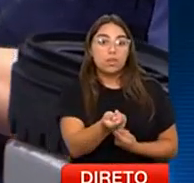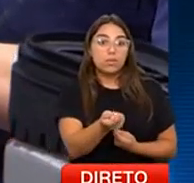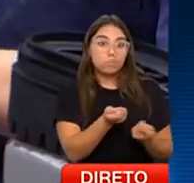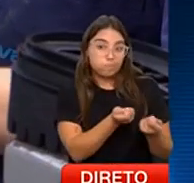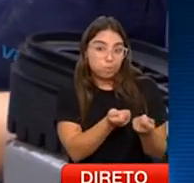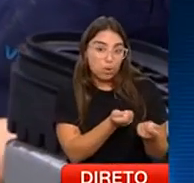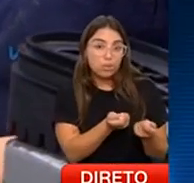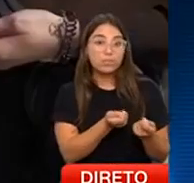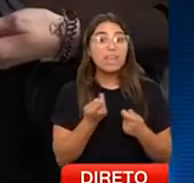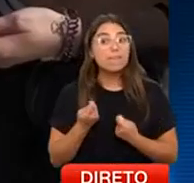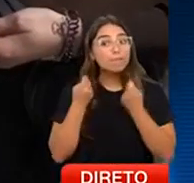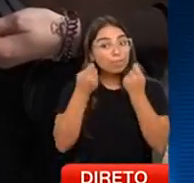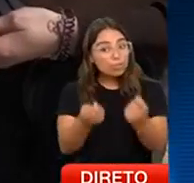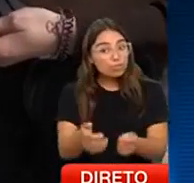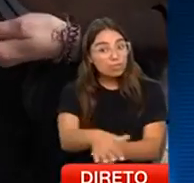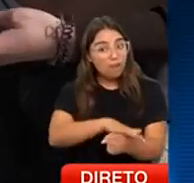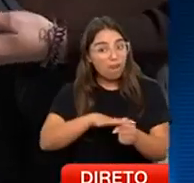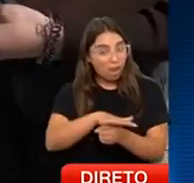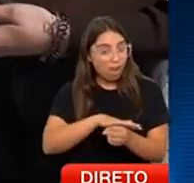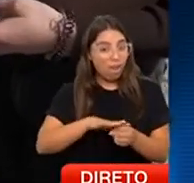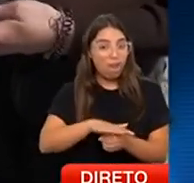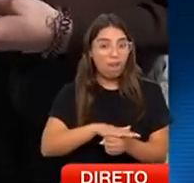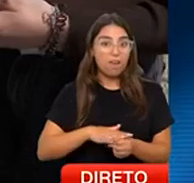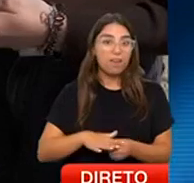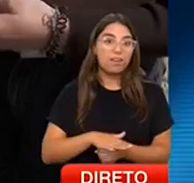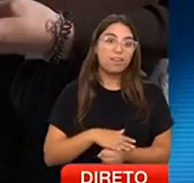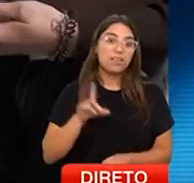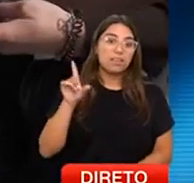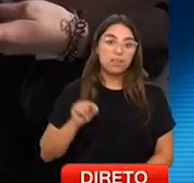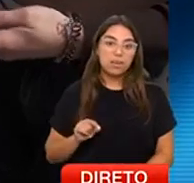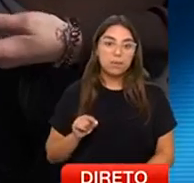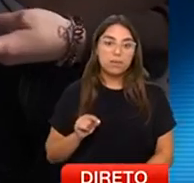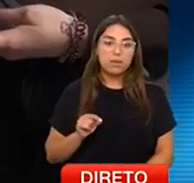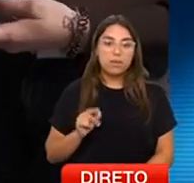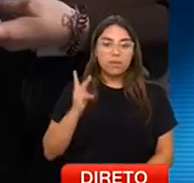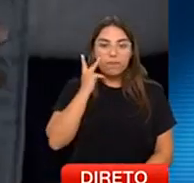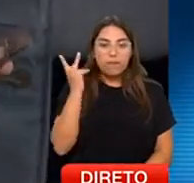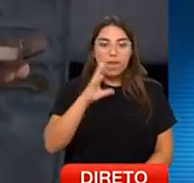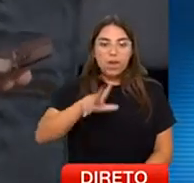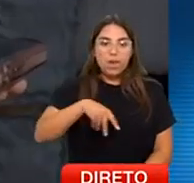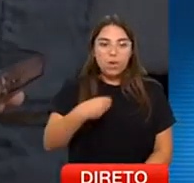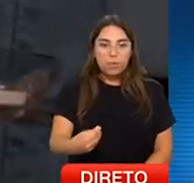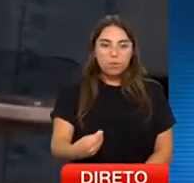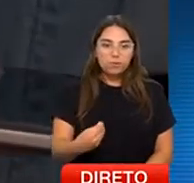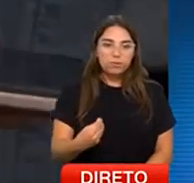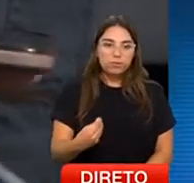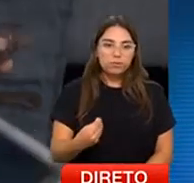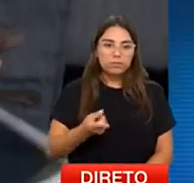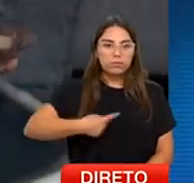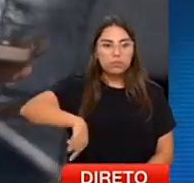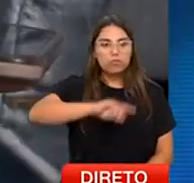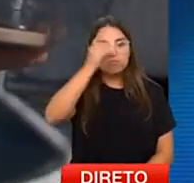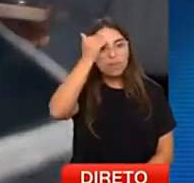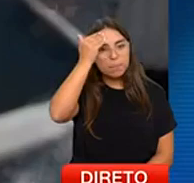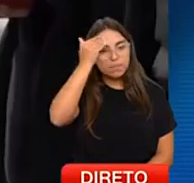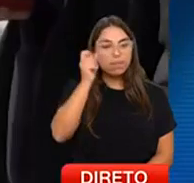significado além eh do significado maior que é eh nós vivermos no mundo eh onde de facto nós temos mais capacidade de